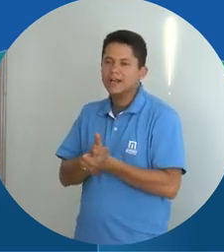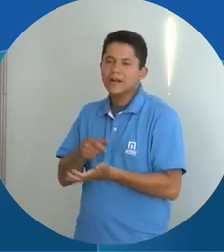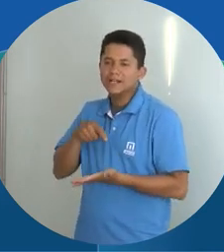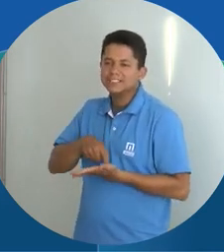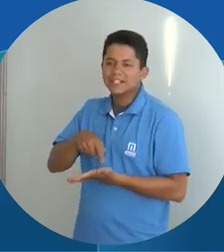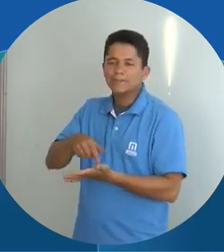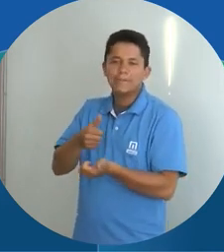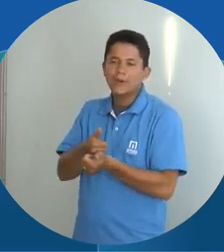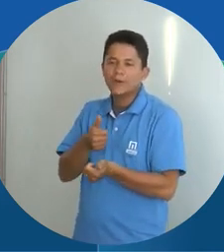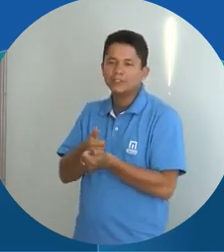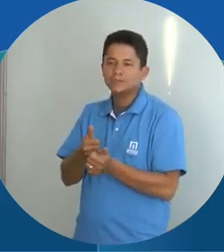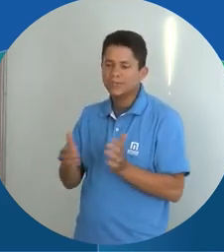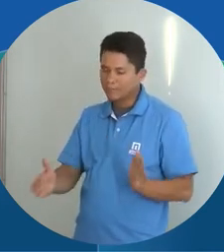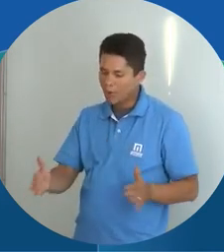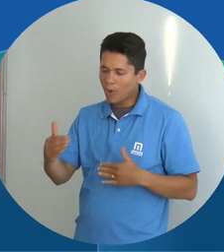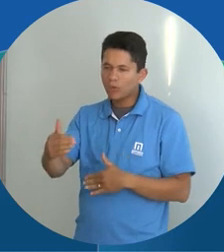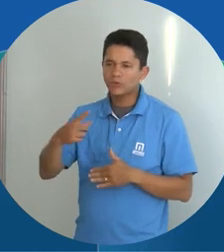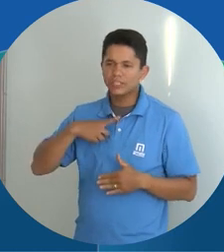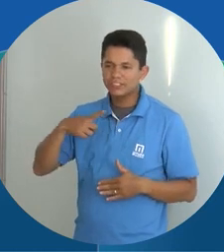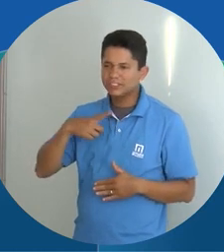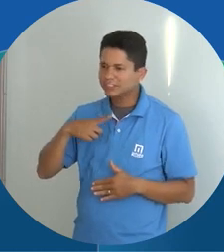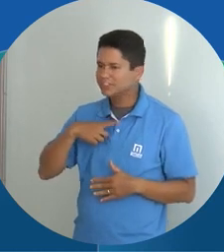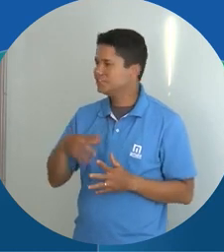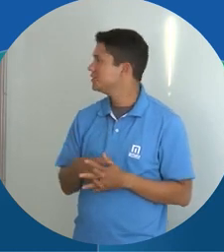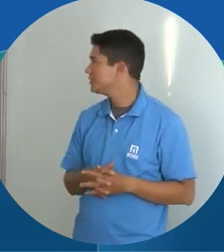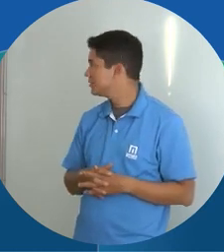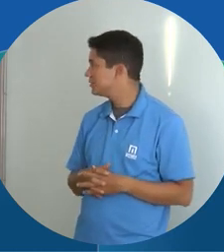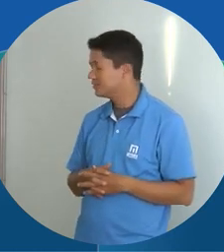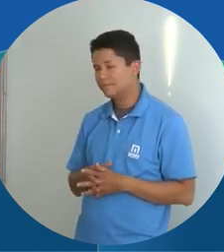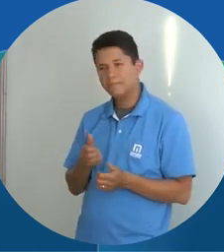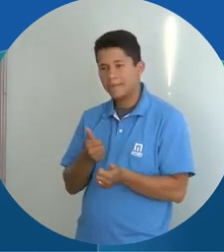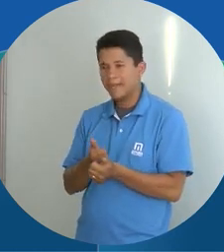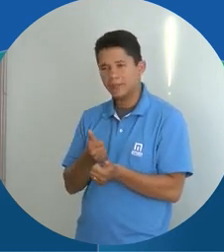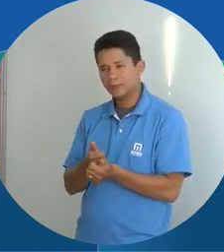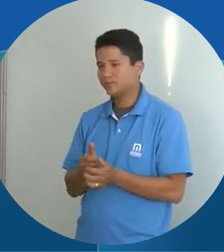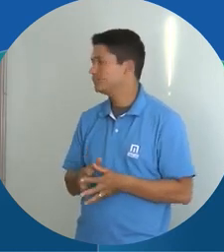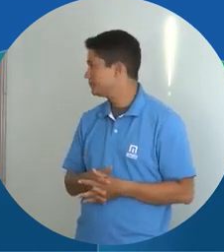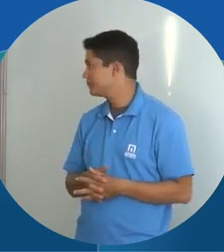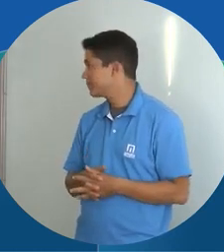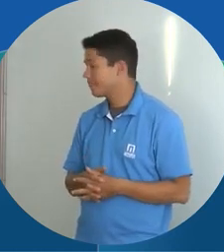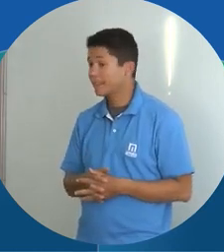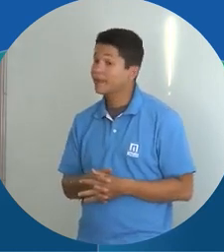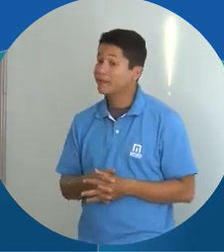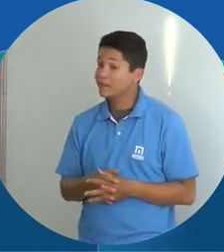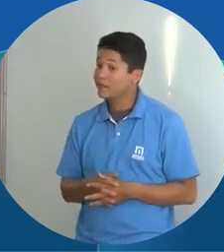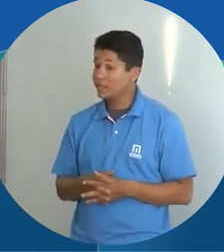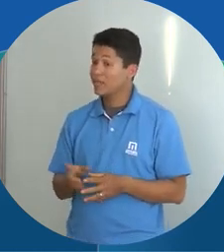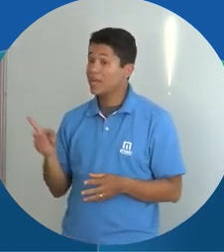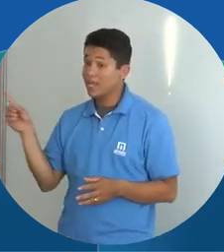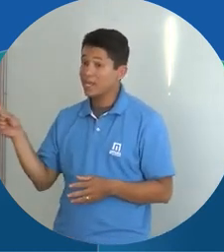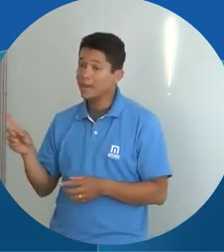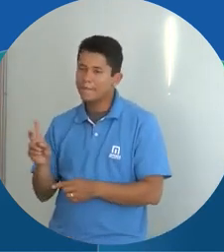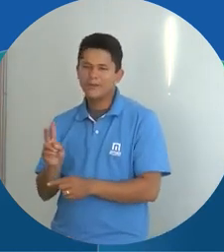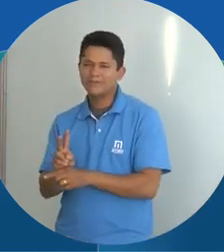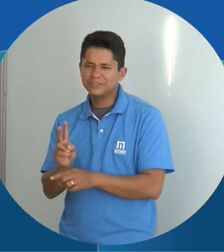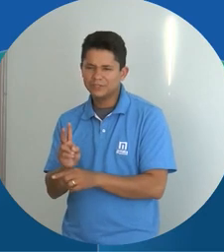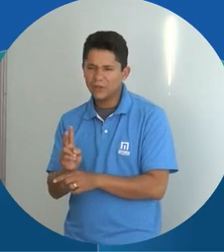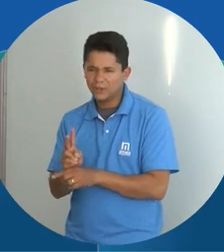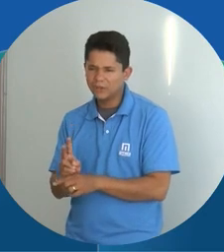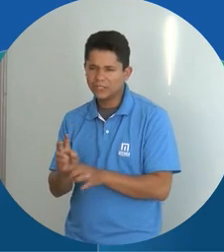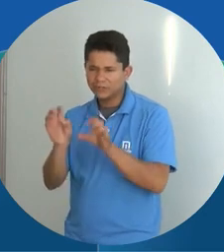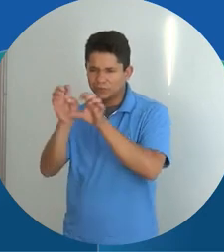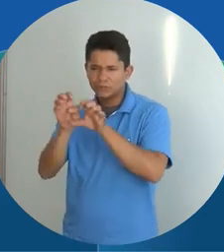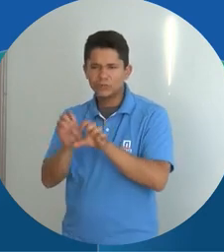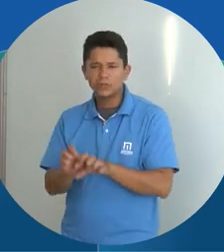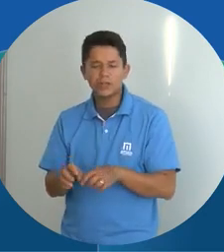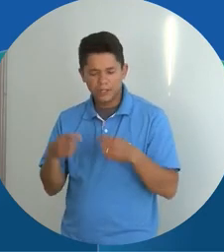a blocos existentes e estruturas que lá estavam. Então, apesar de ser uma estrutura provisória, ela demandou